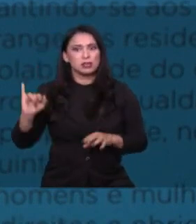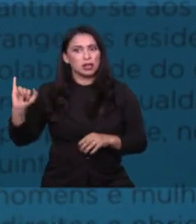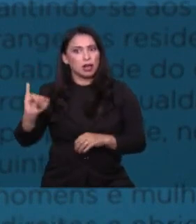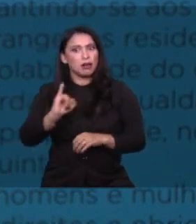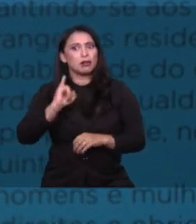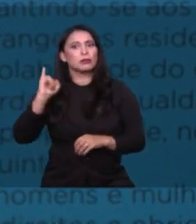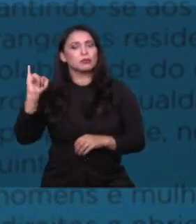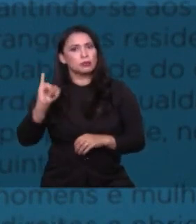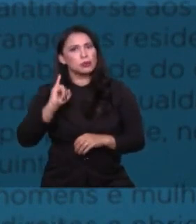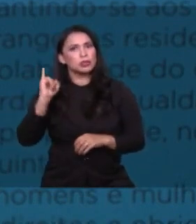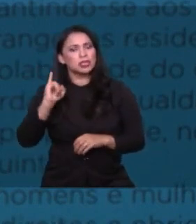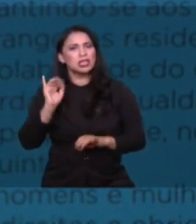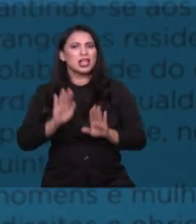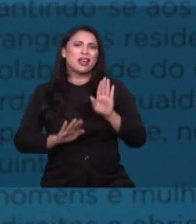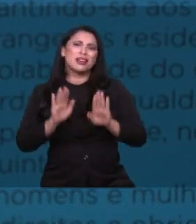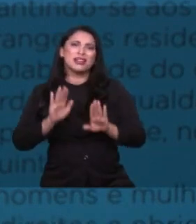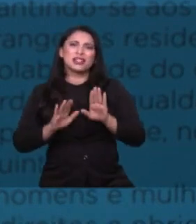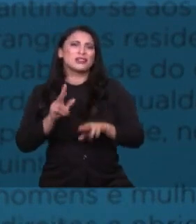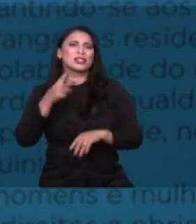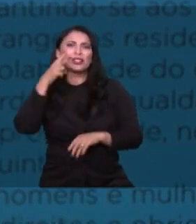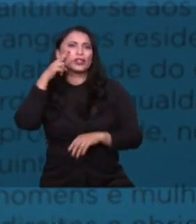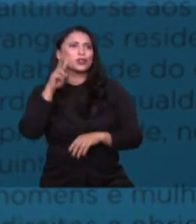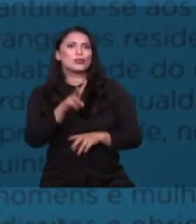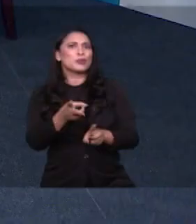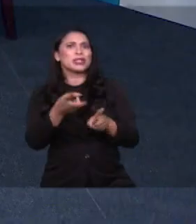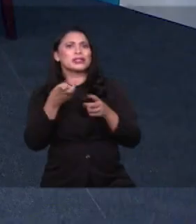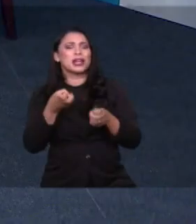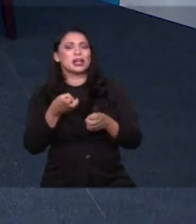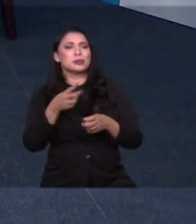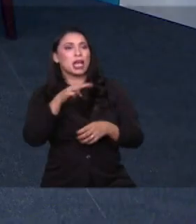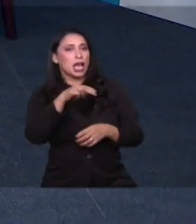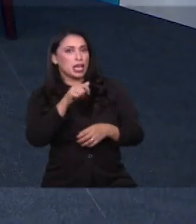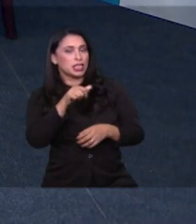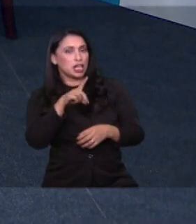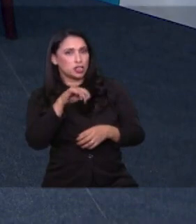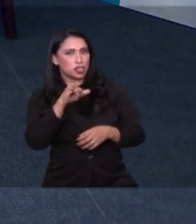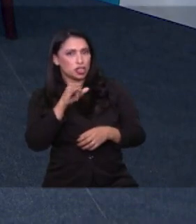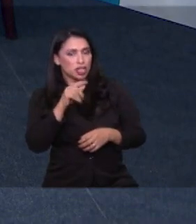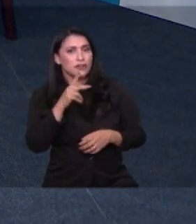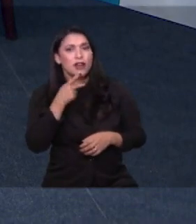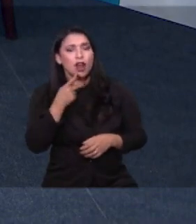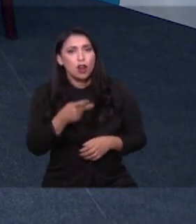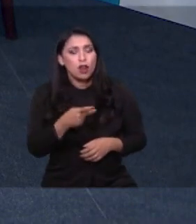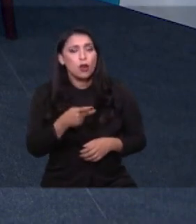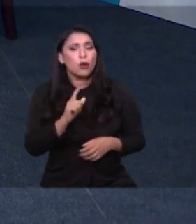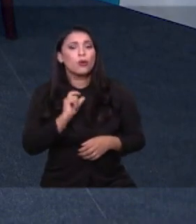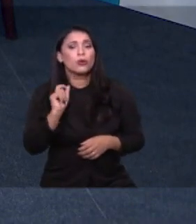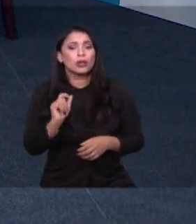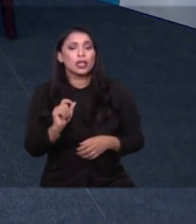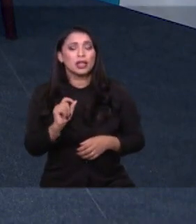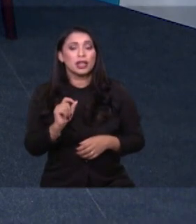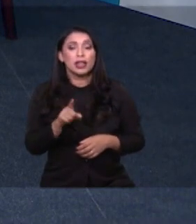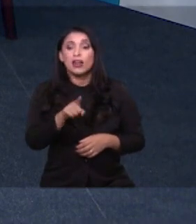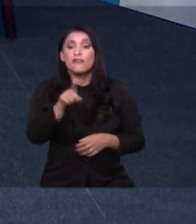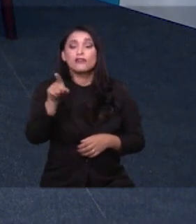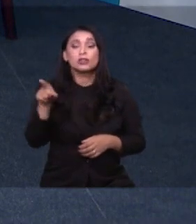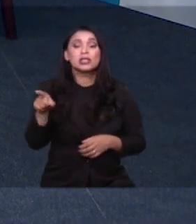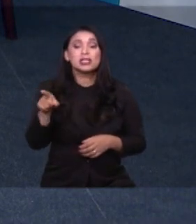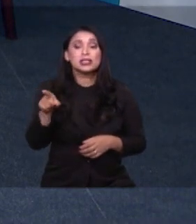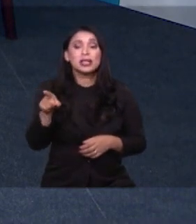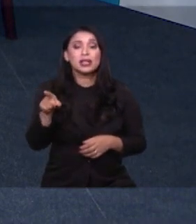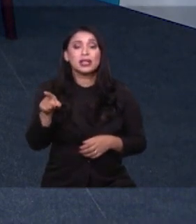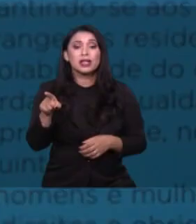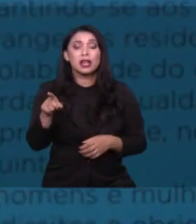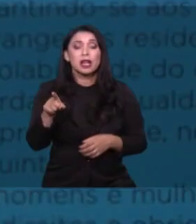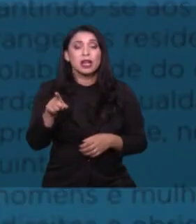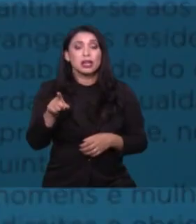fundamental. E às vezes a gente não enxerga, né? A Nadine até falou um pouco sobre isso, né? De você se